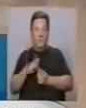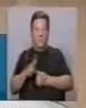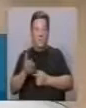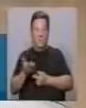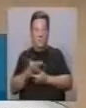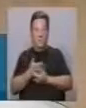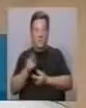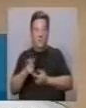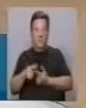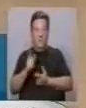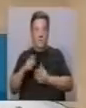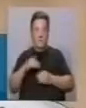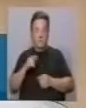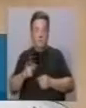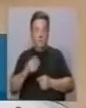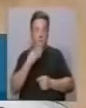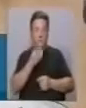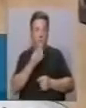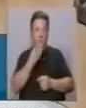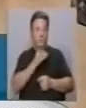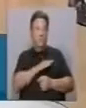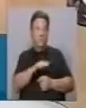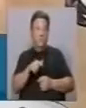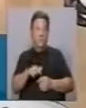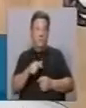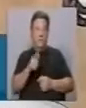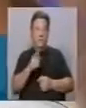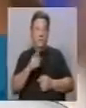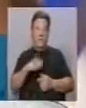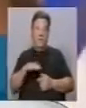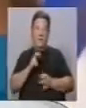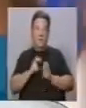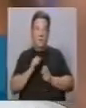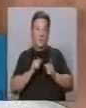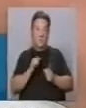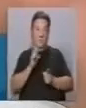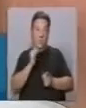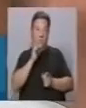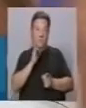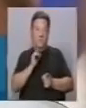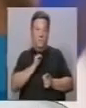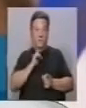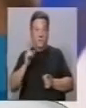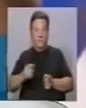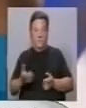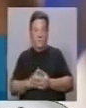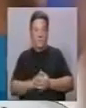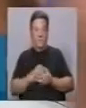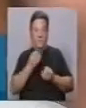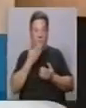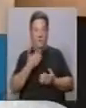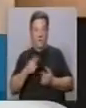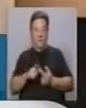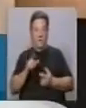e a aceitação destes alunos jovens em indústria é, para eles, muito importante, para nós, sem dúvida, também. Muito bem. Muito obrigada,